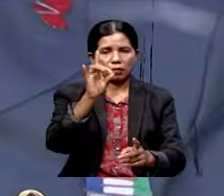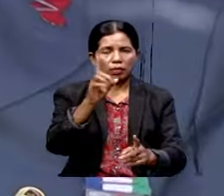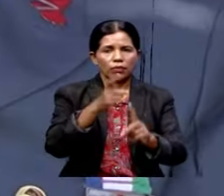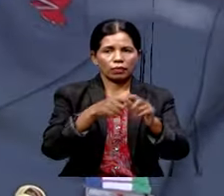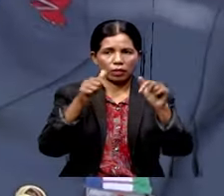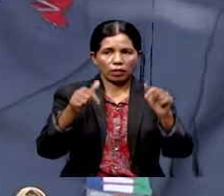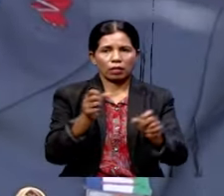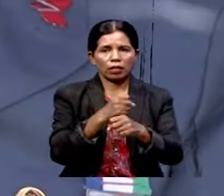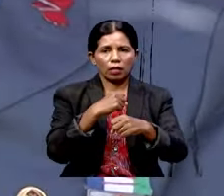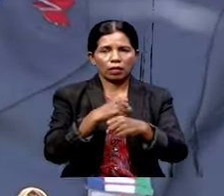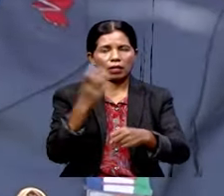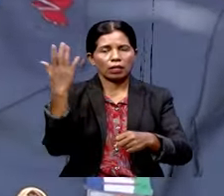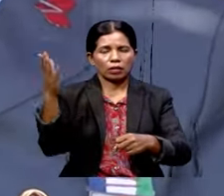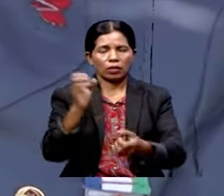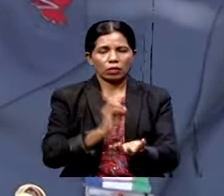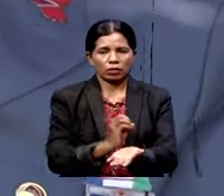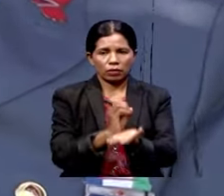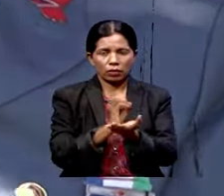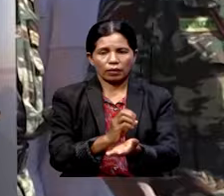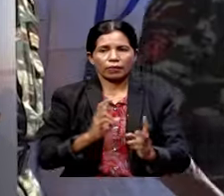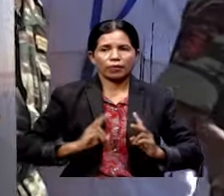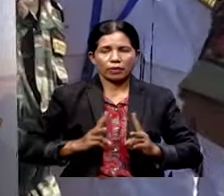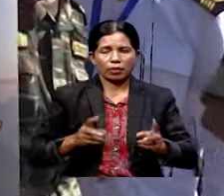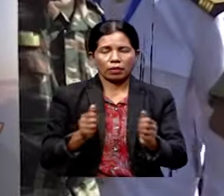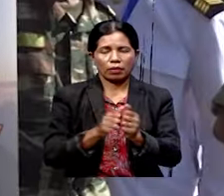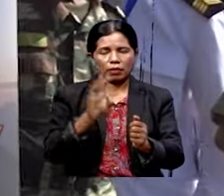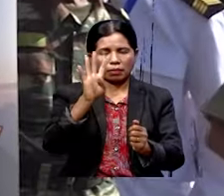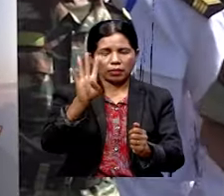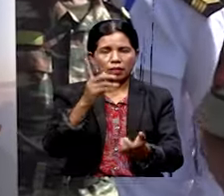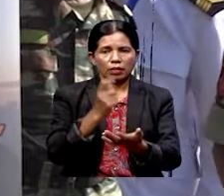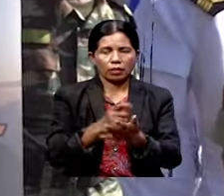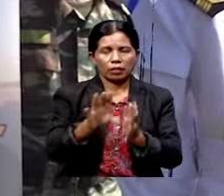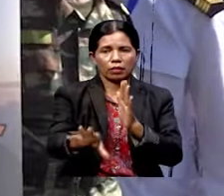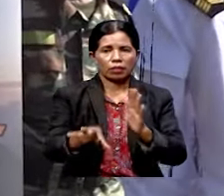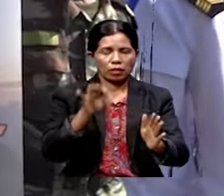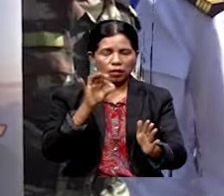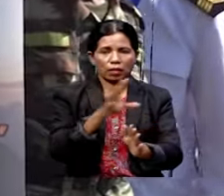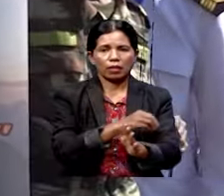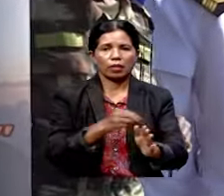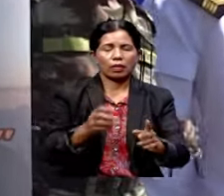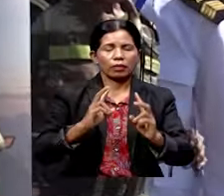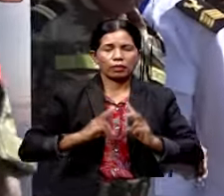fulané, nebe se halau e harai oa. Veteranos Rihun Hatresin nebe mak se hetan condecoração né,